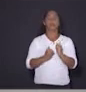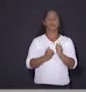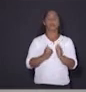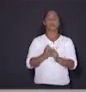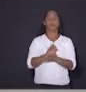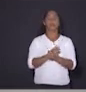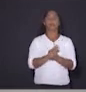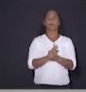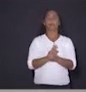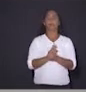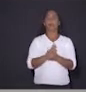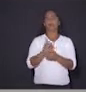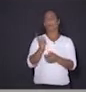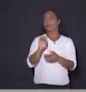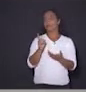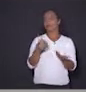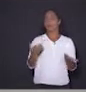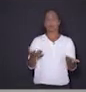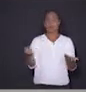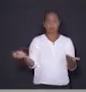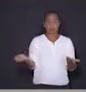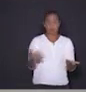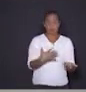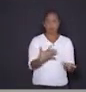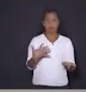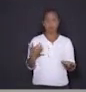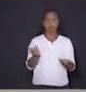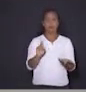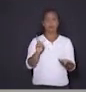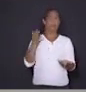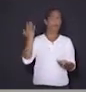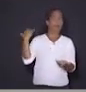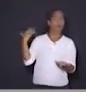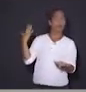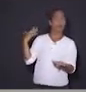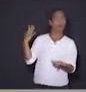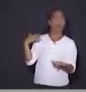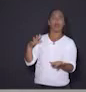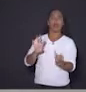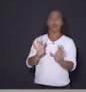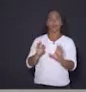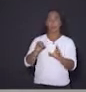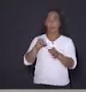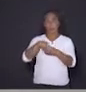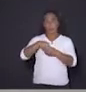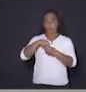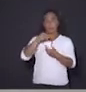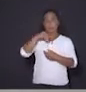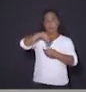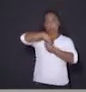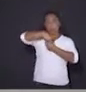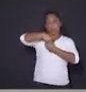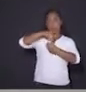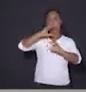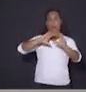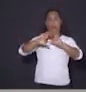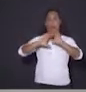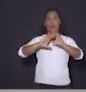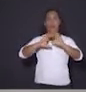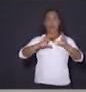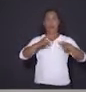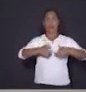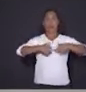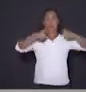que deus não é um fenômeno novo no brasil ela só era antes um monopólio dos meios de comunicação de massa agora é